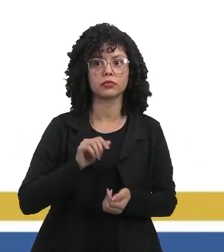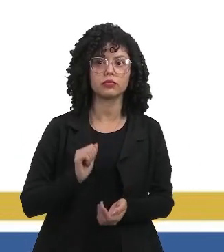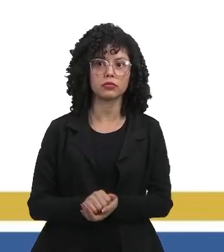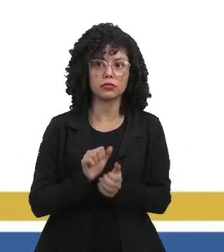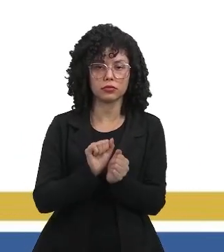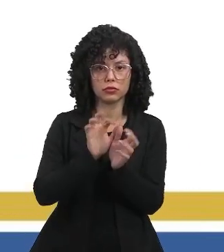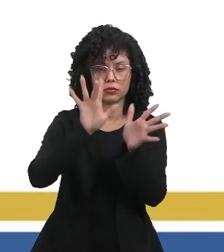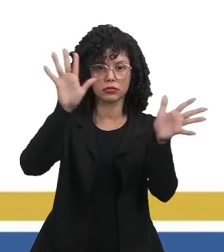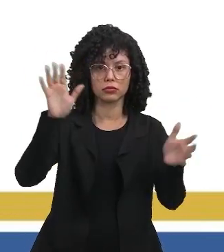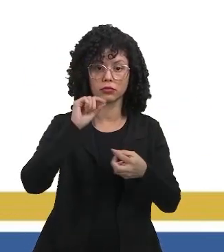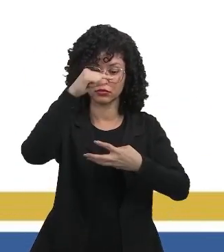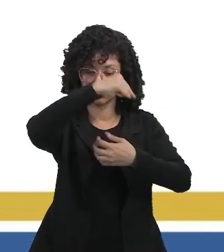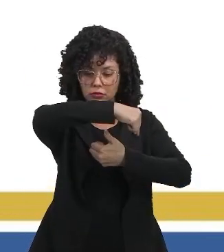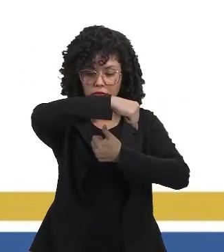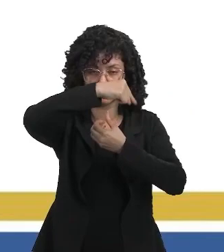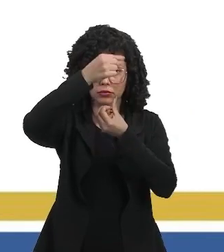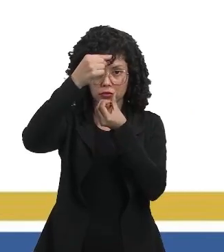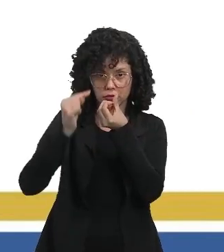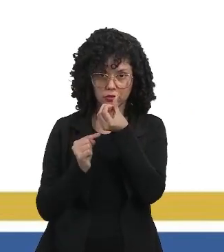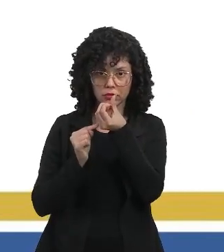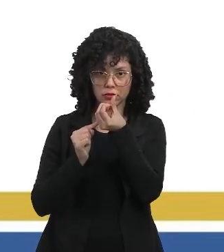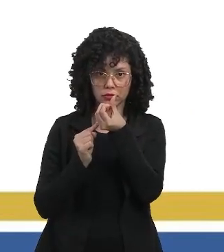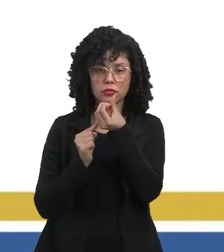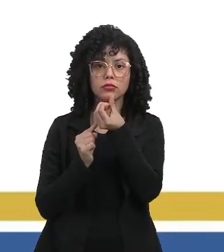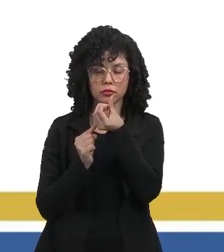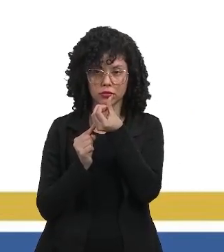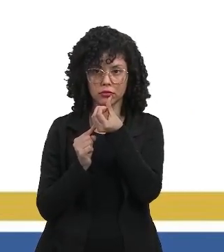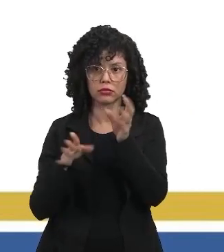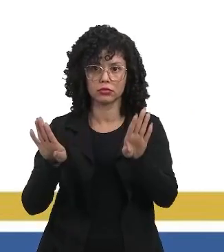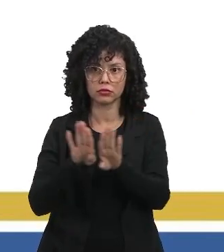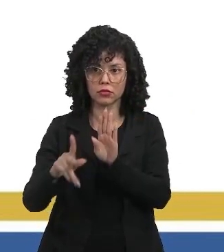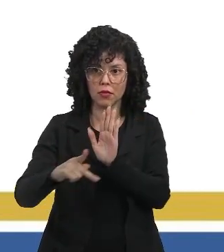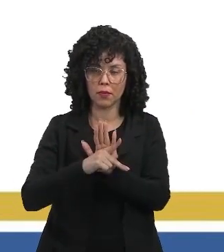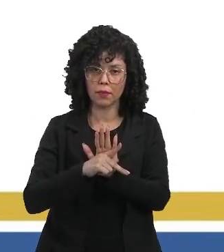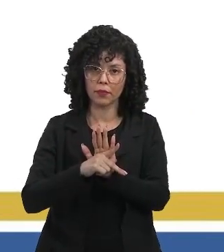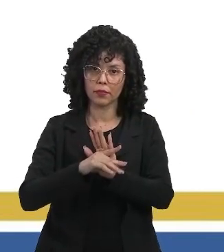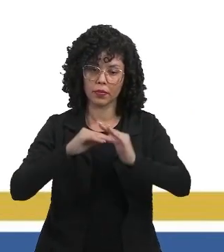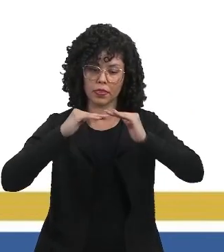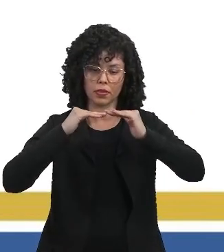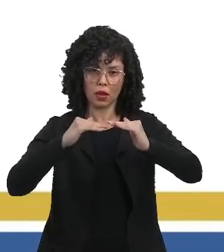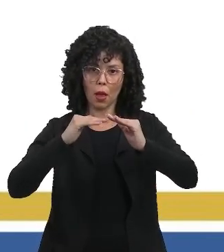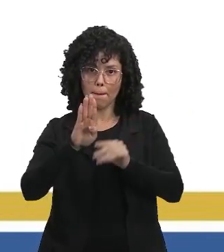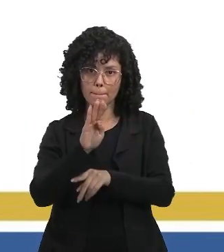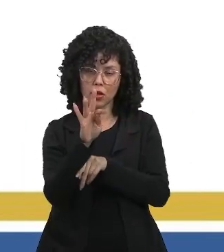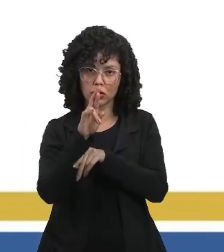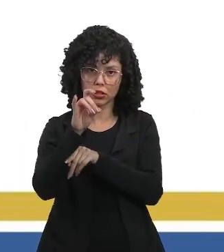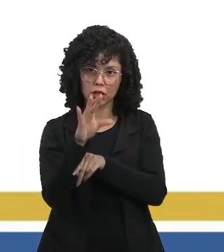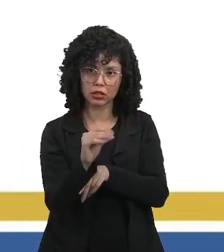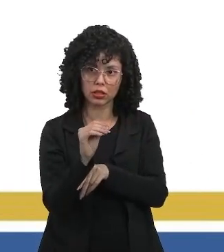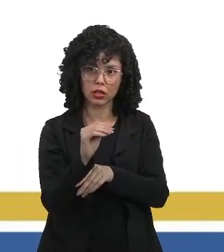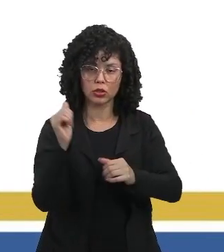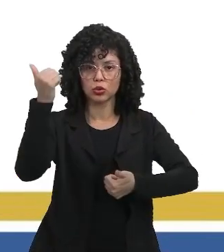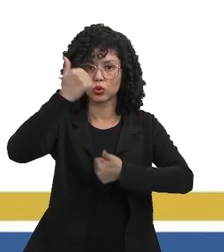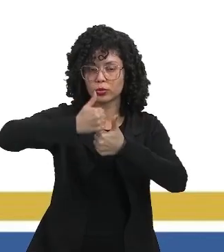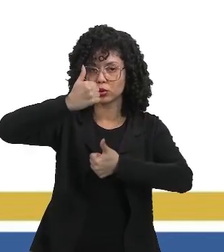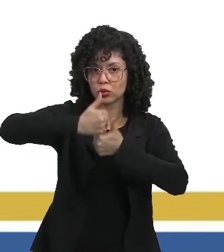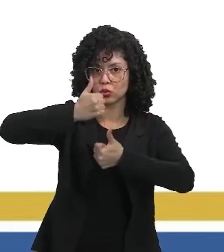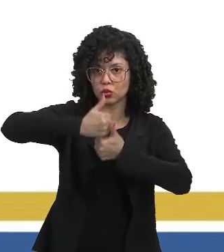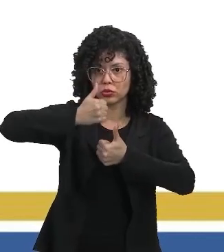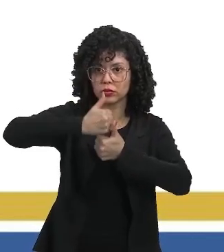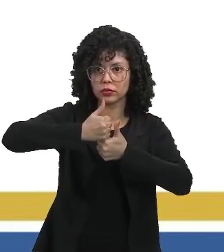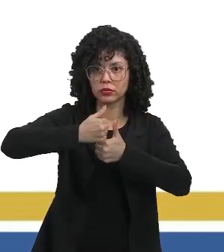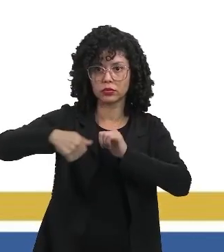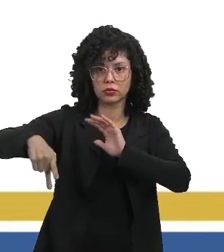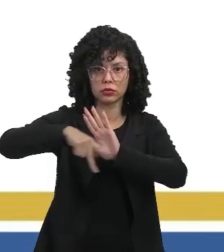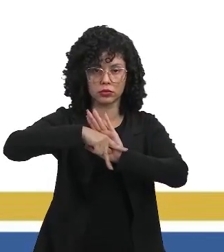ramificações nós temos seis ramificações então para deixar essa cadeia aí biodegradável eu teria que substituir e